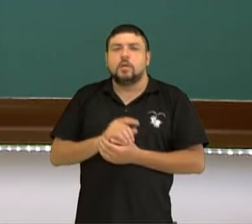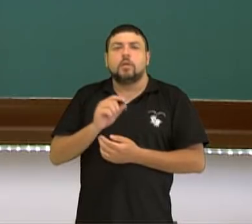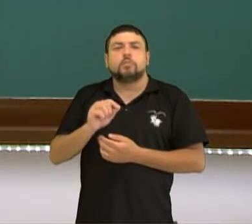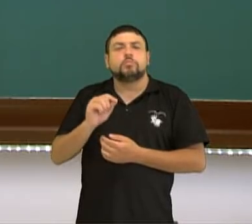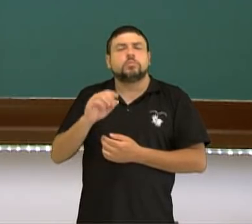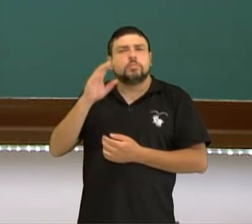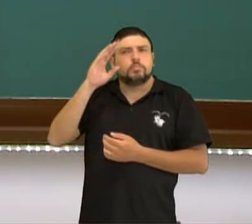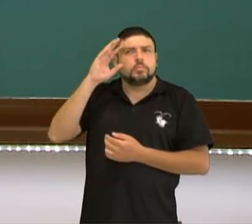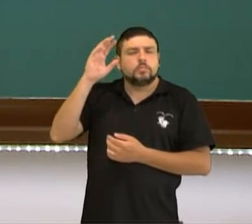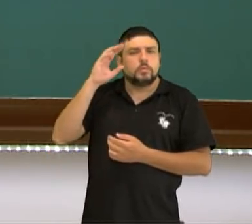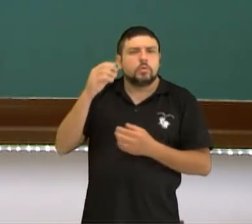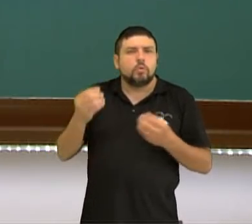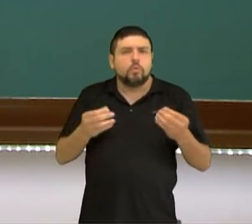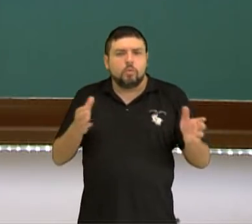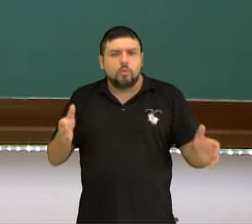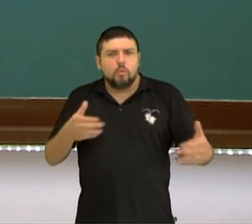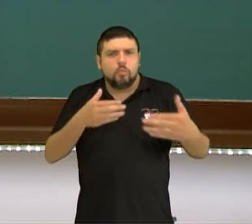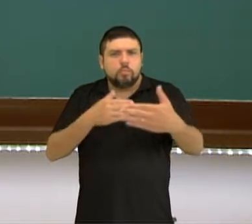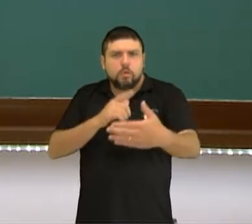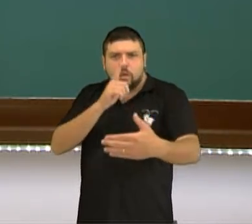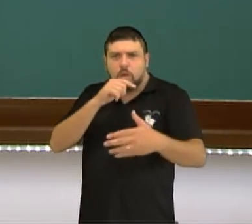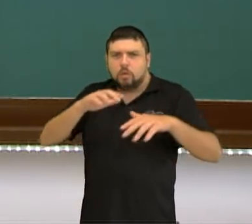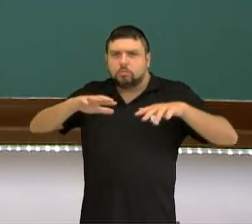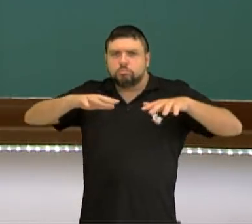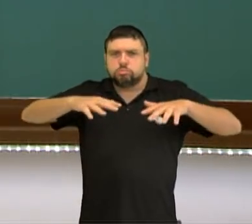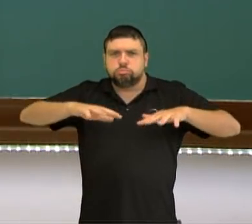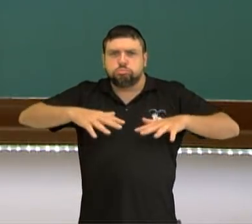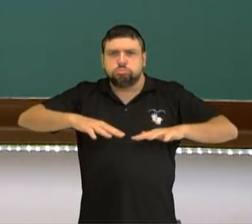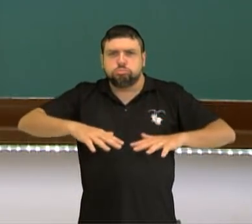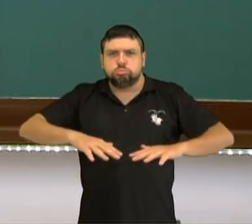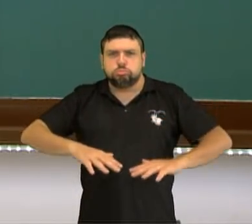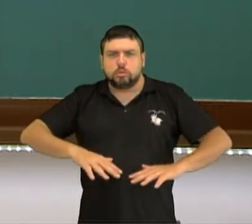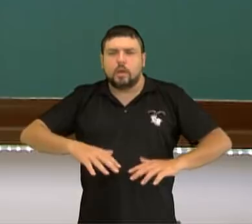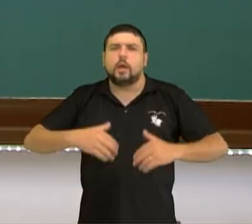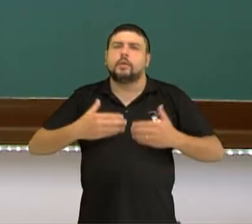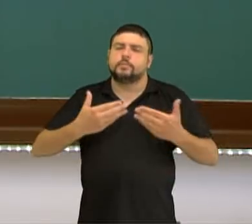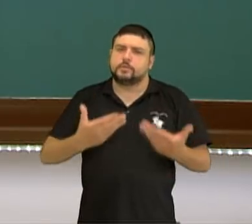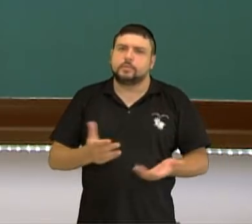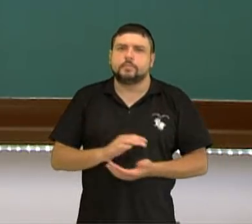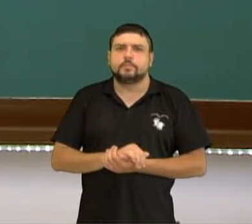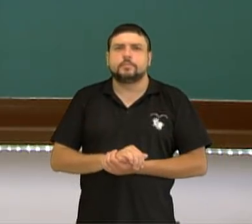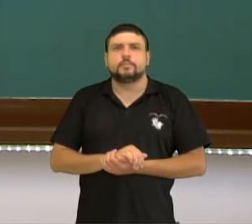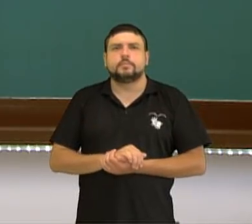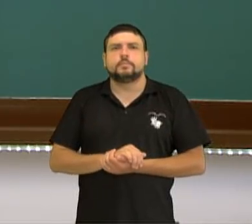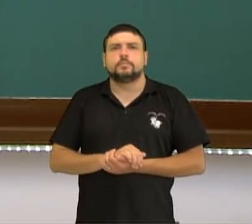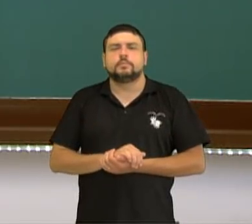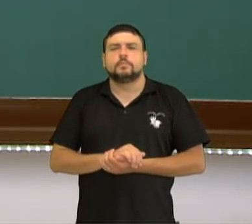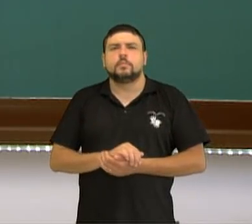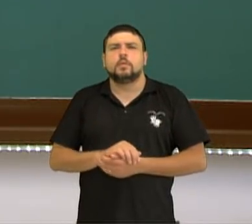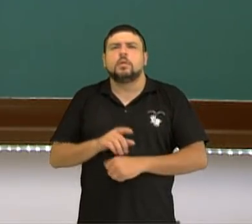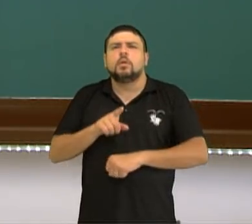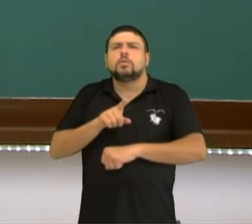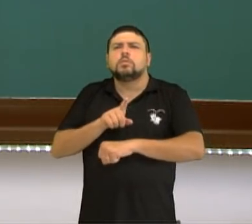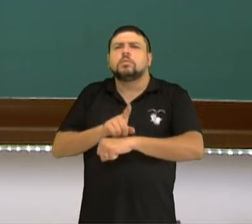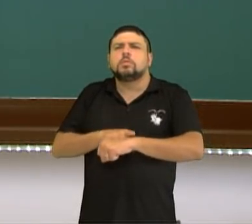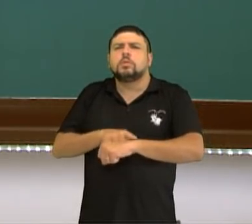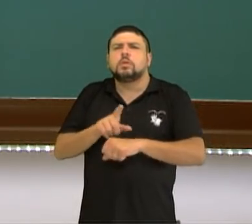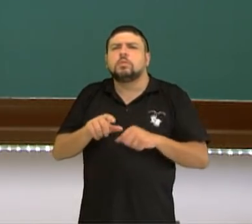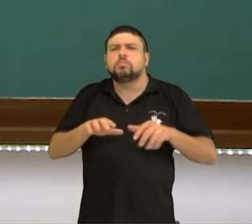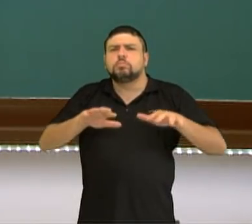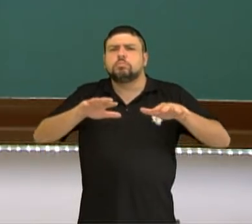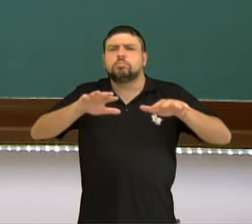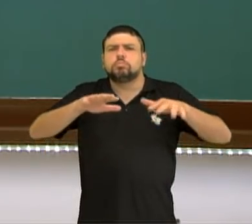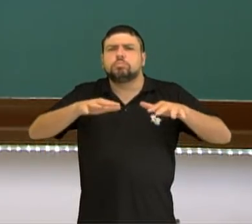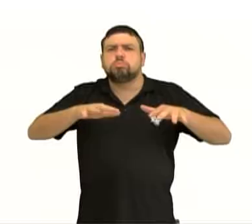um tanque, então é um valor que está decrescendo. Quantos minutos decorreram até que o volume da água existente